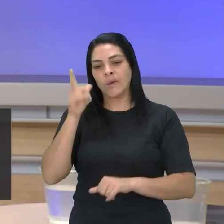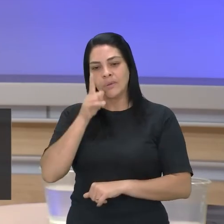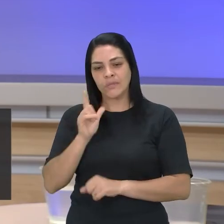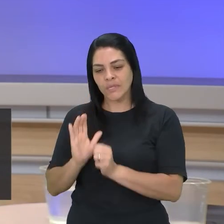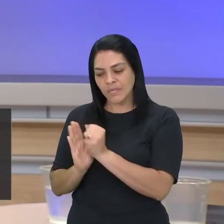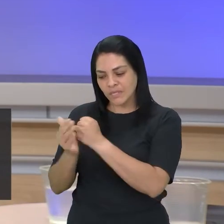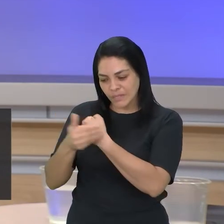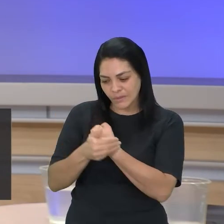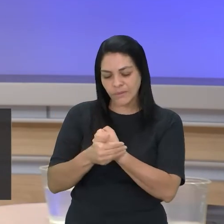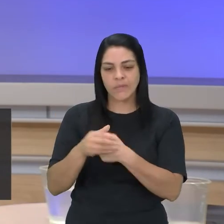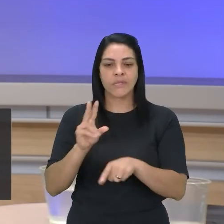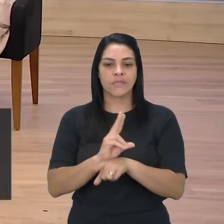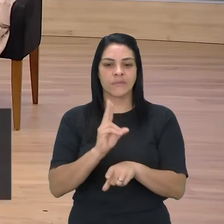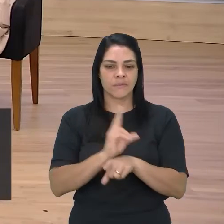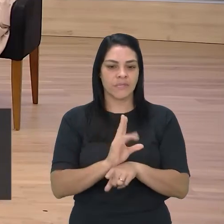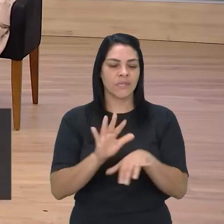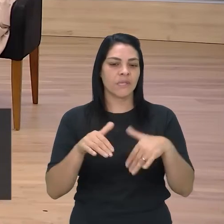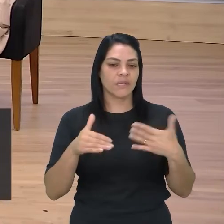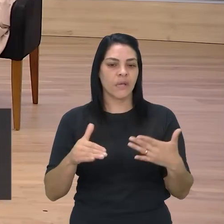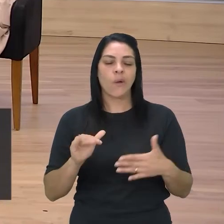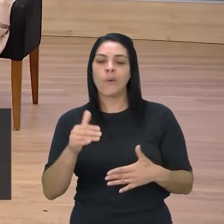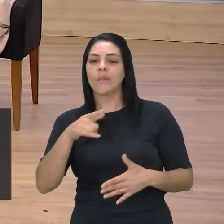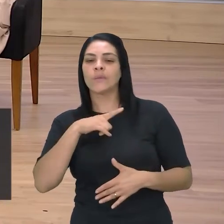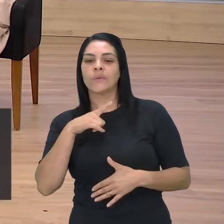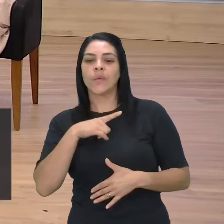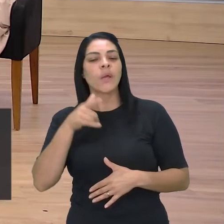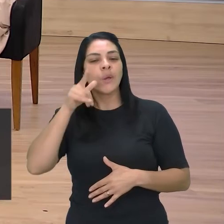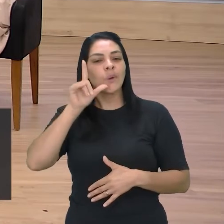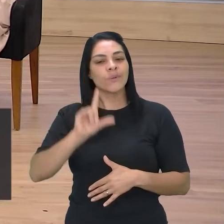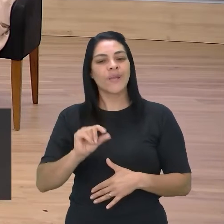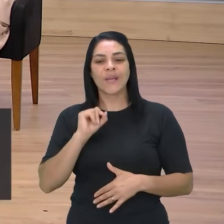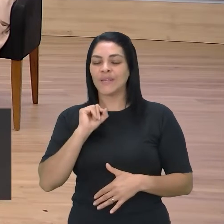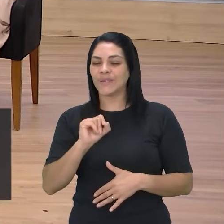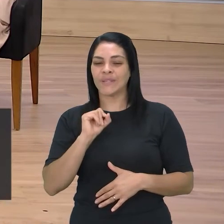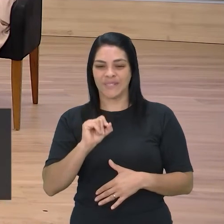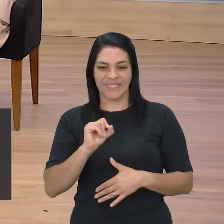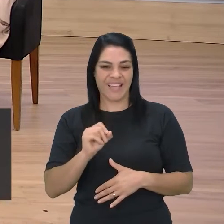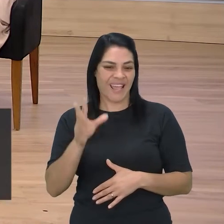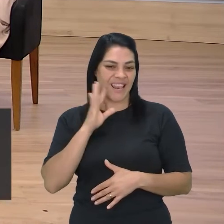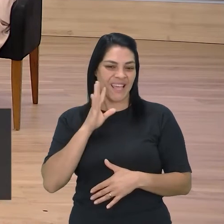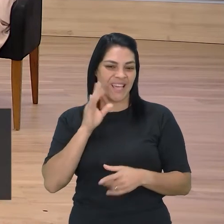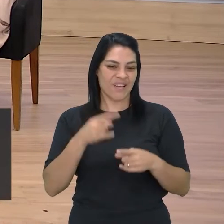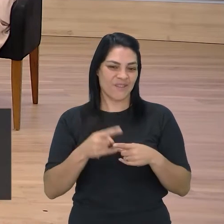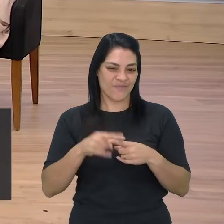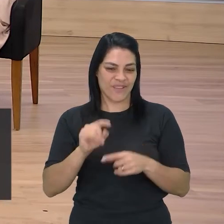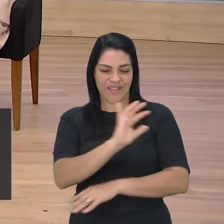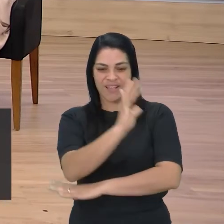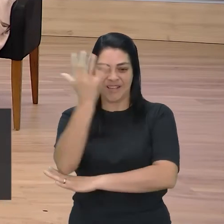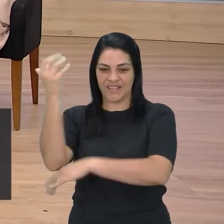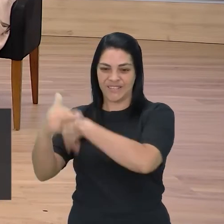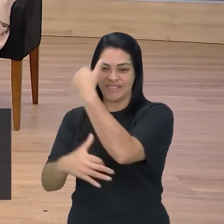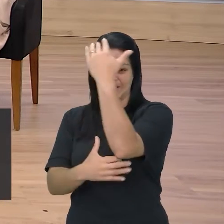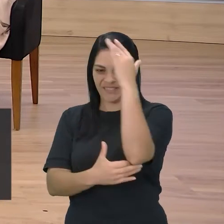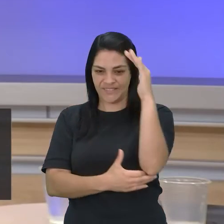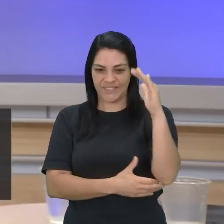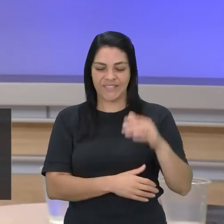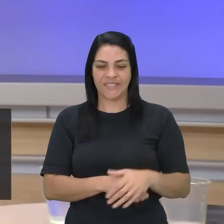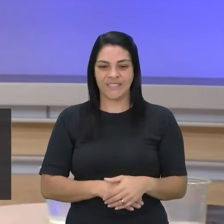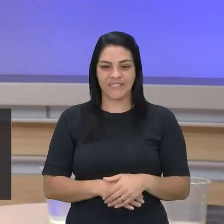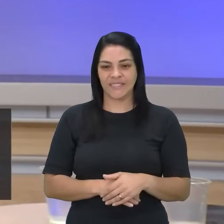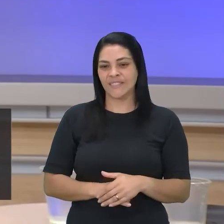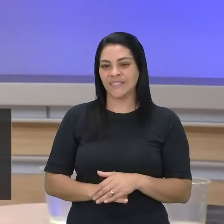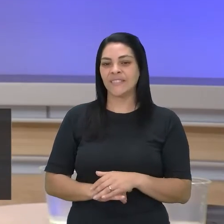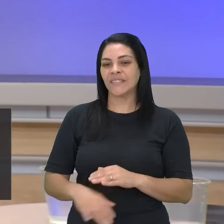né? Então, quando existe, eles conseguem... E aí é legal porque essas mini florestas viram ilhas, por